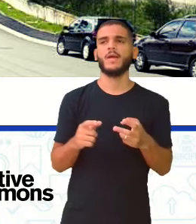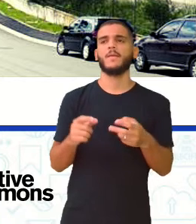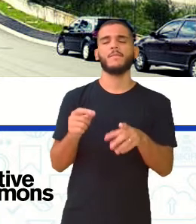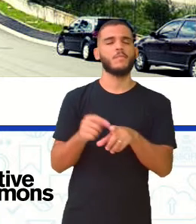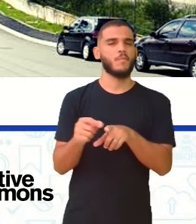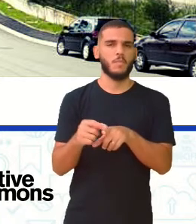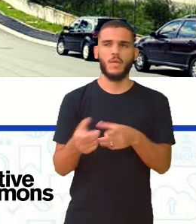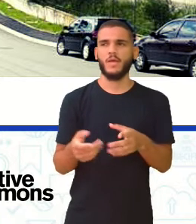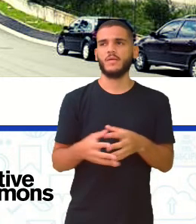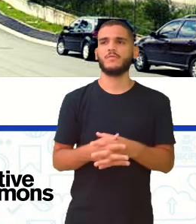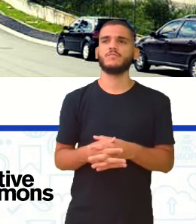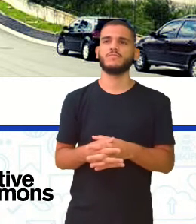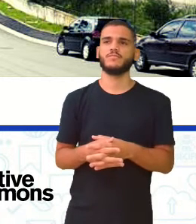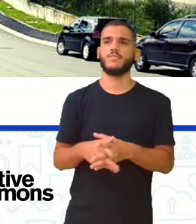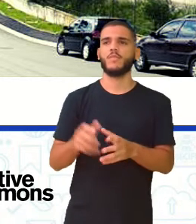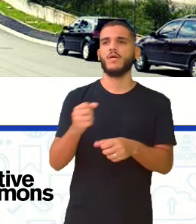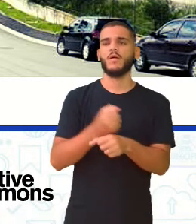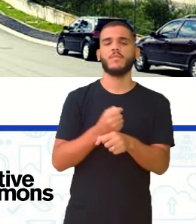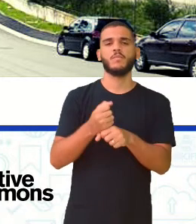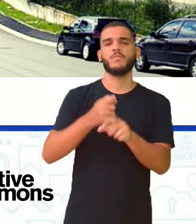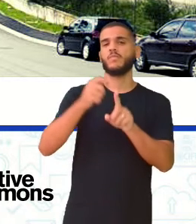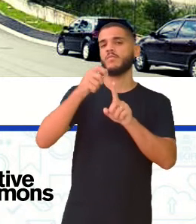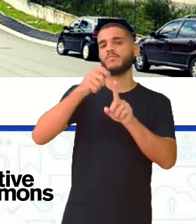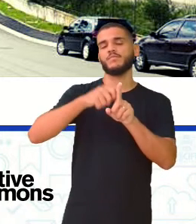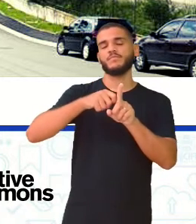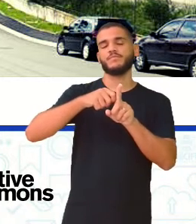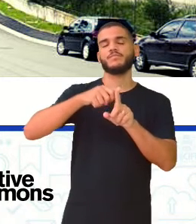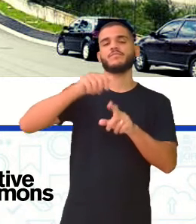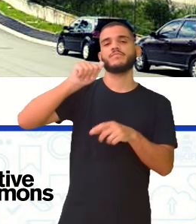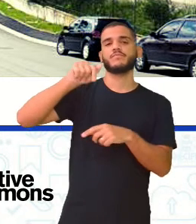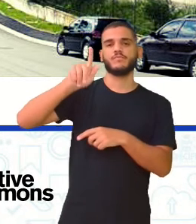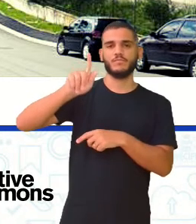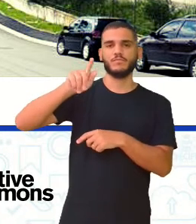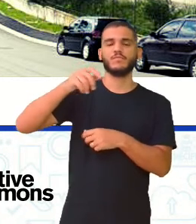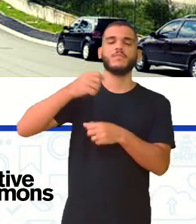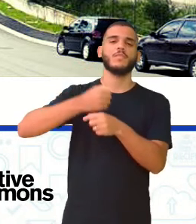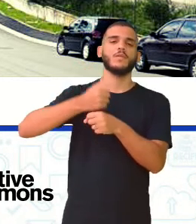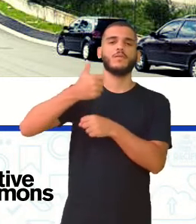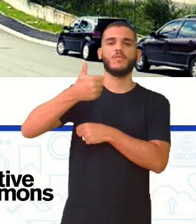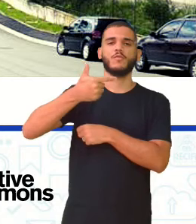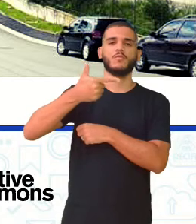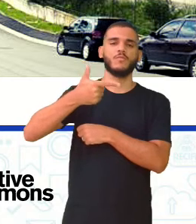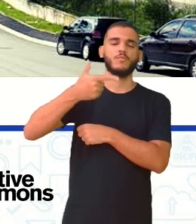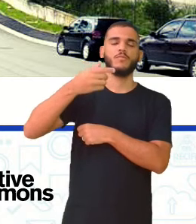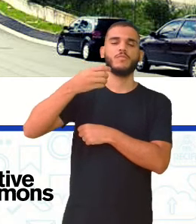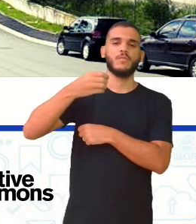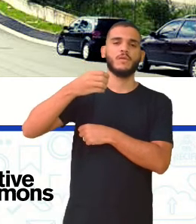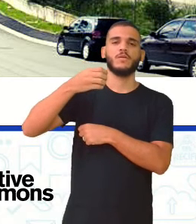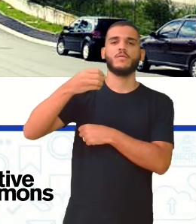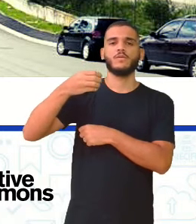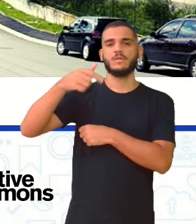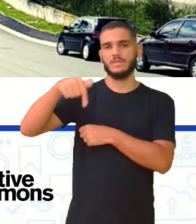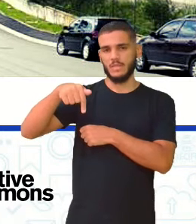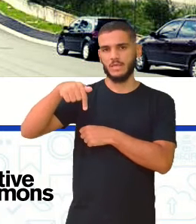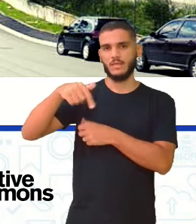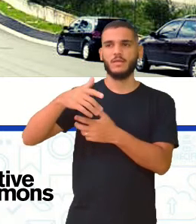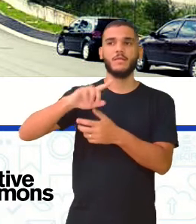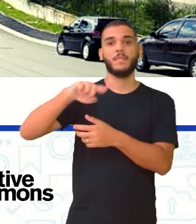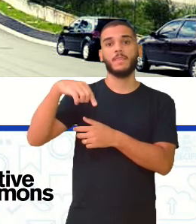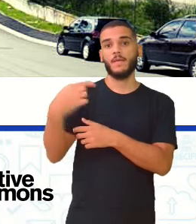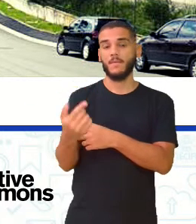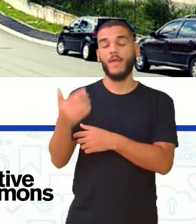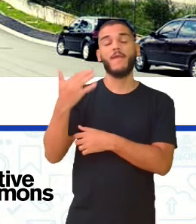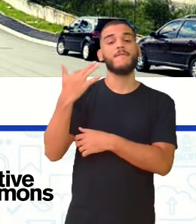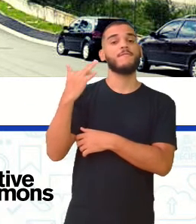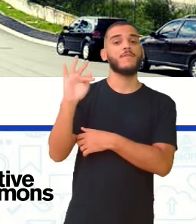bairro, em agosto de 2007. E aí, em fevereiro de 2008, menos